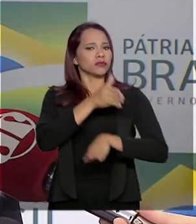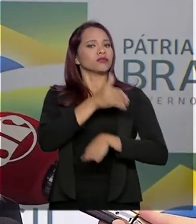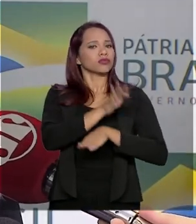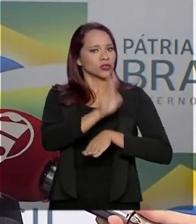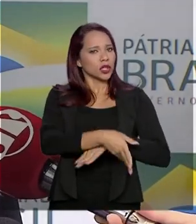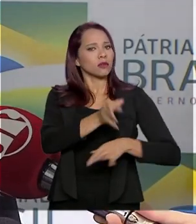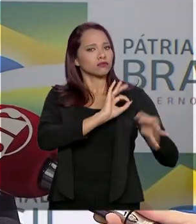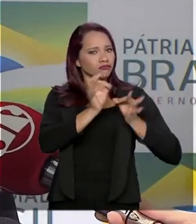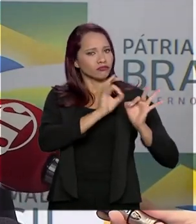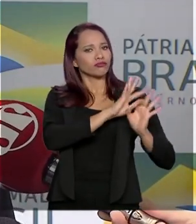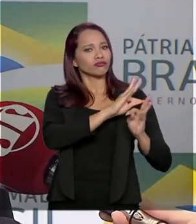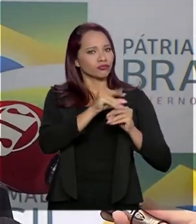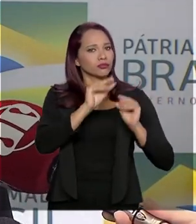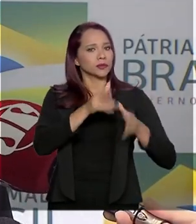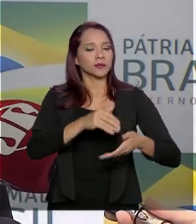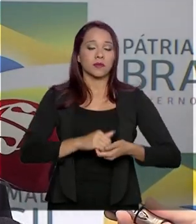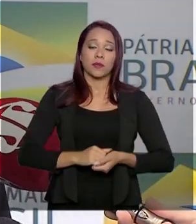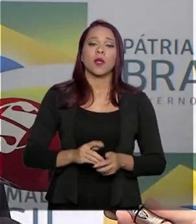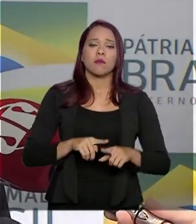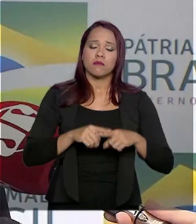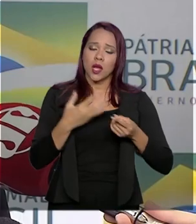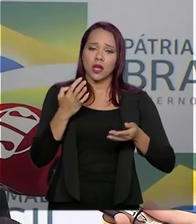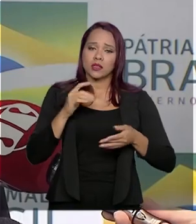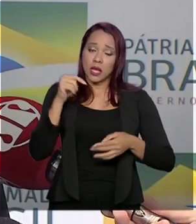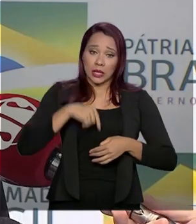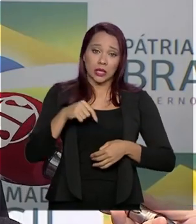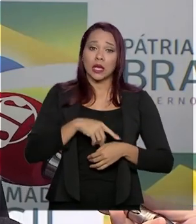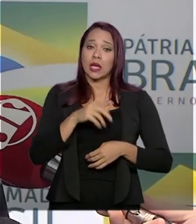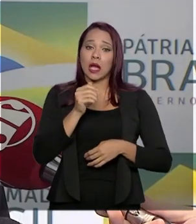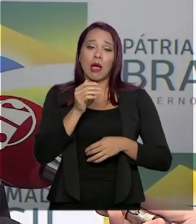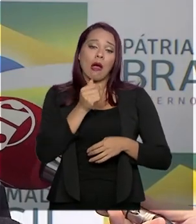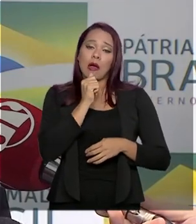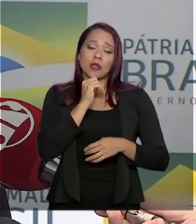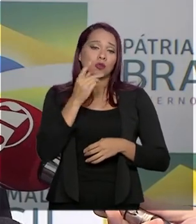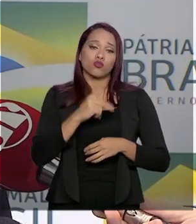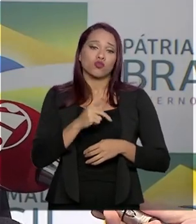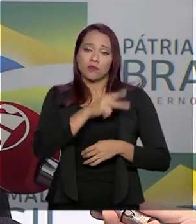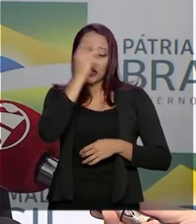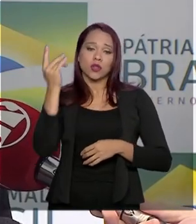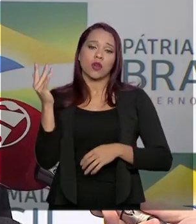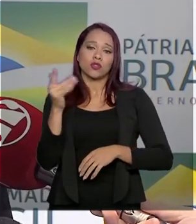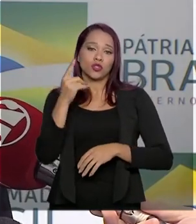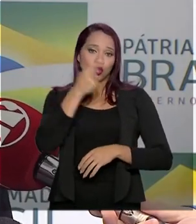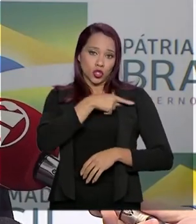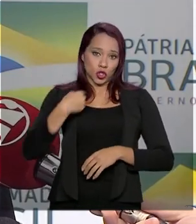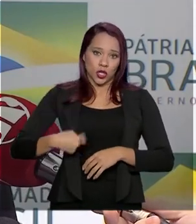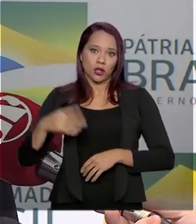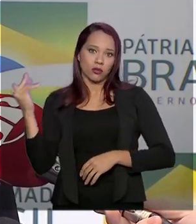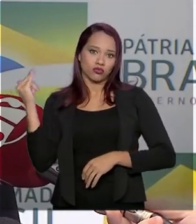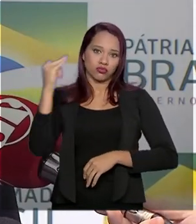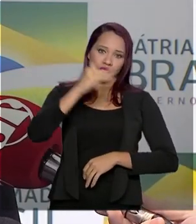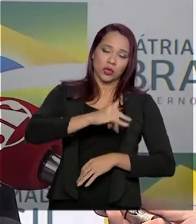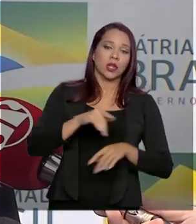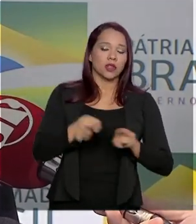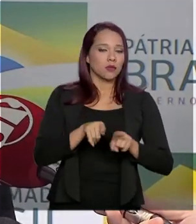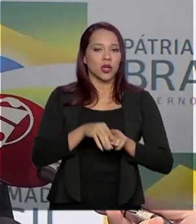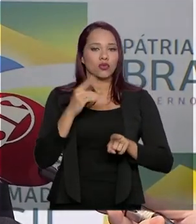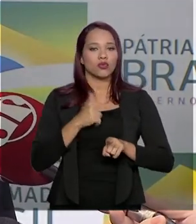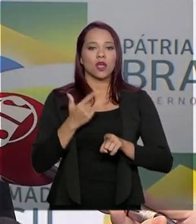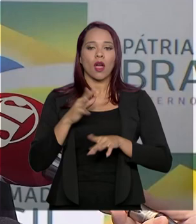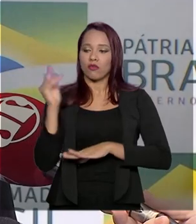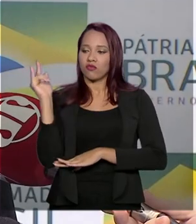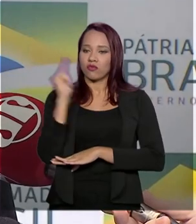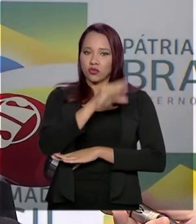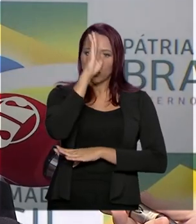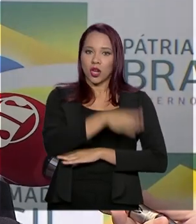pelo vírus. Mas o nosso caso aqui, nós não temos viajantes chegando da China, também nós não temos aeronaves que chegam direto da China.